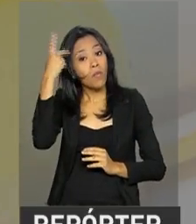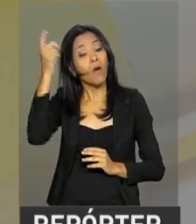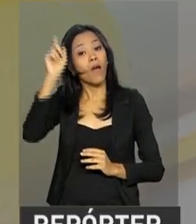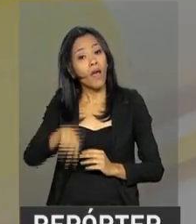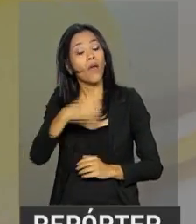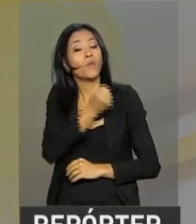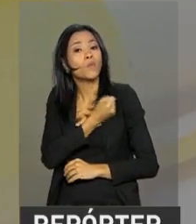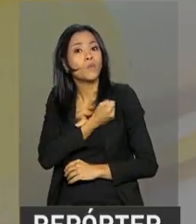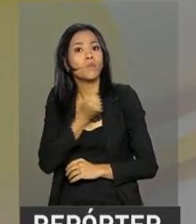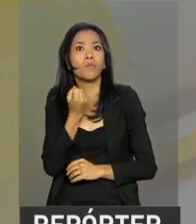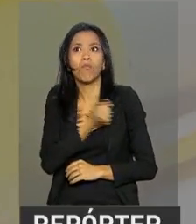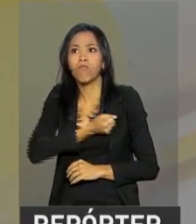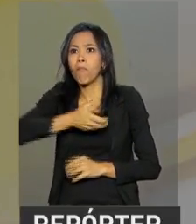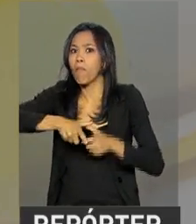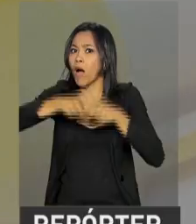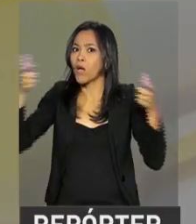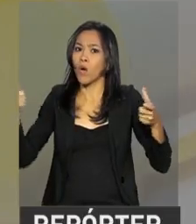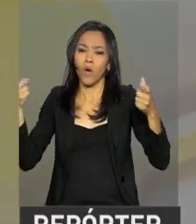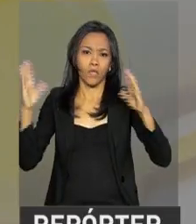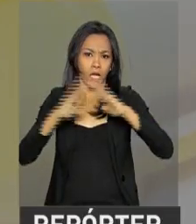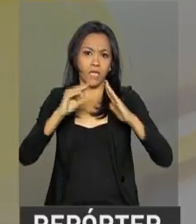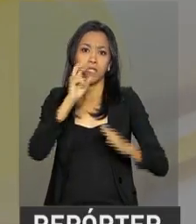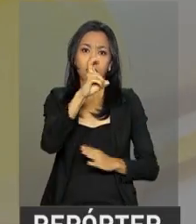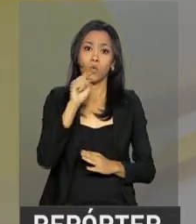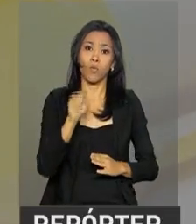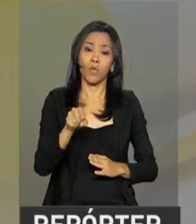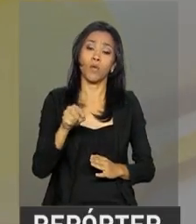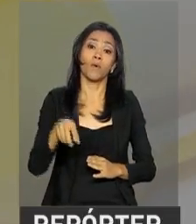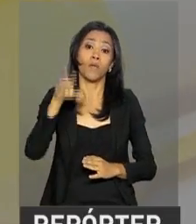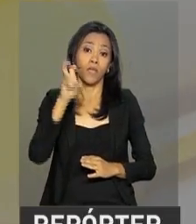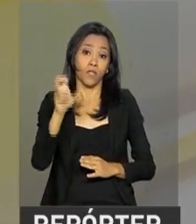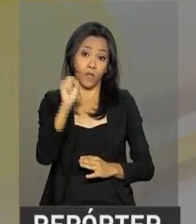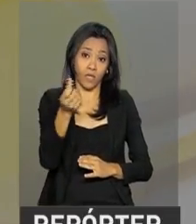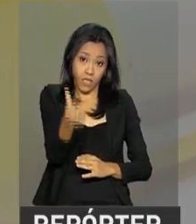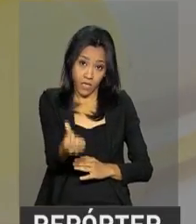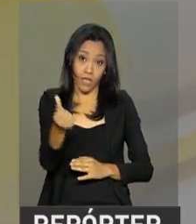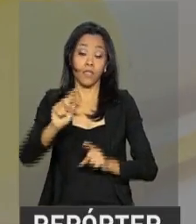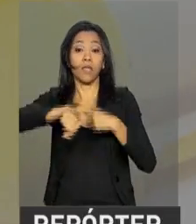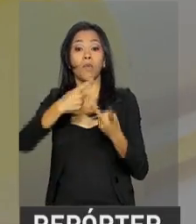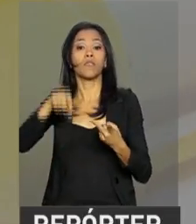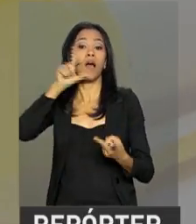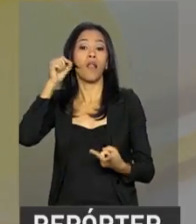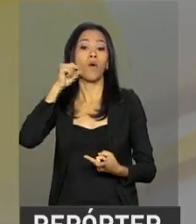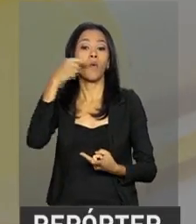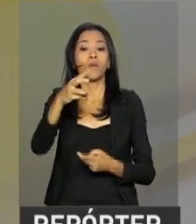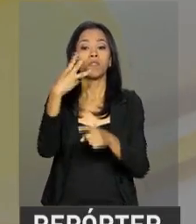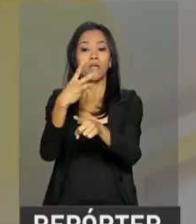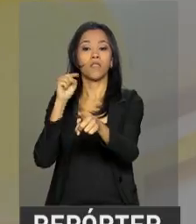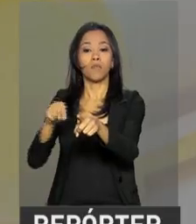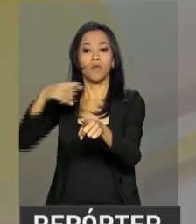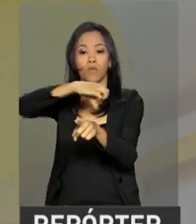número de moradias entregues com 5586 unidades seguido de alagoas com três mil e novecentas